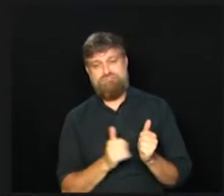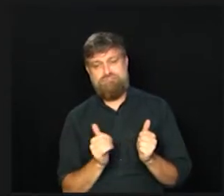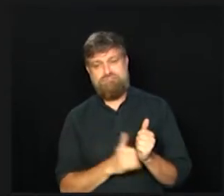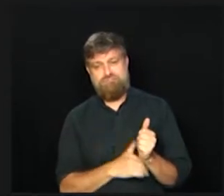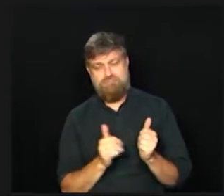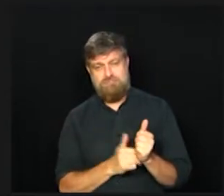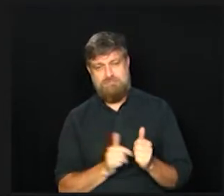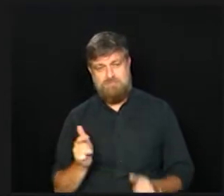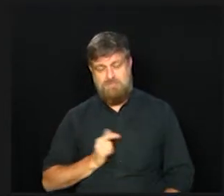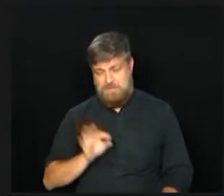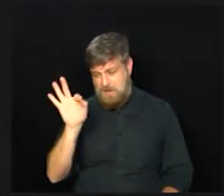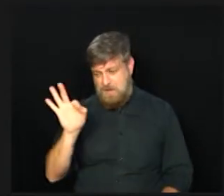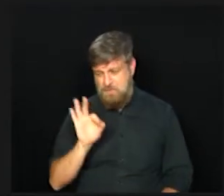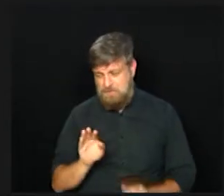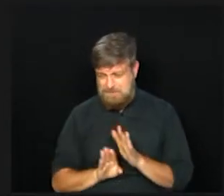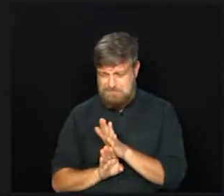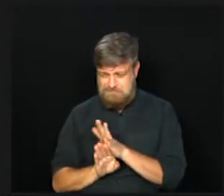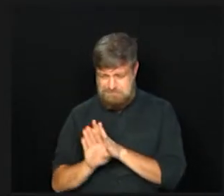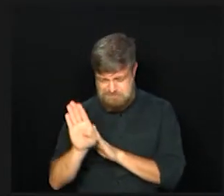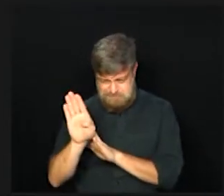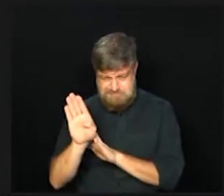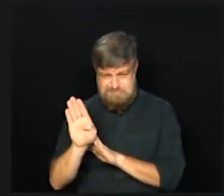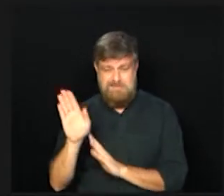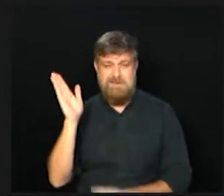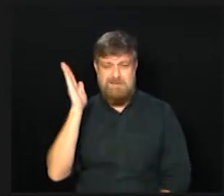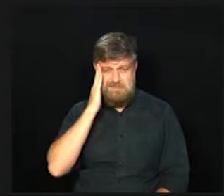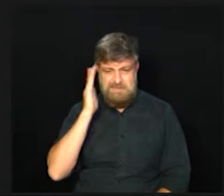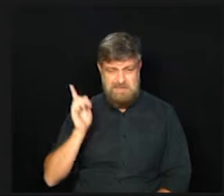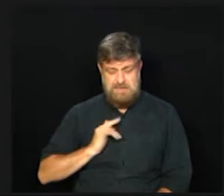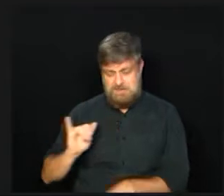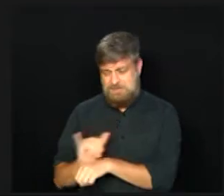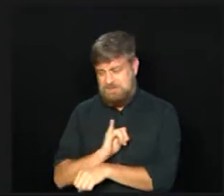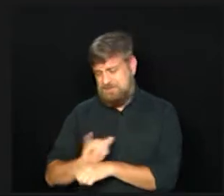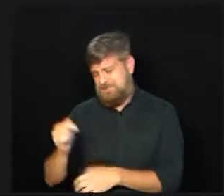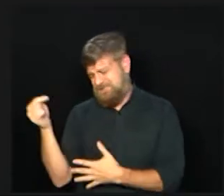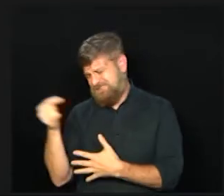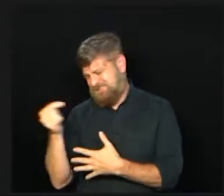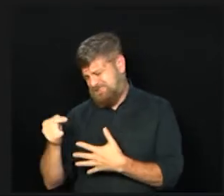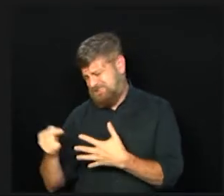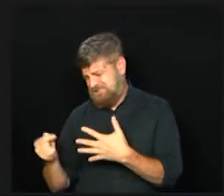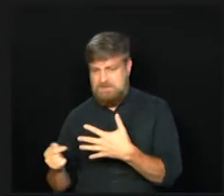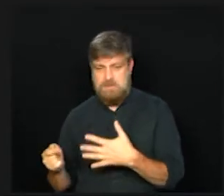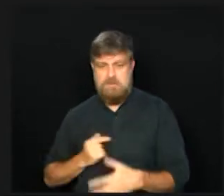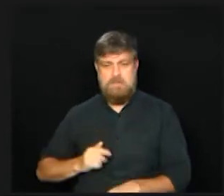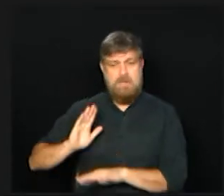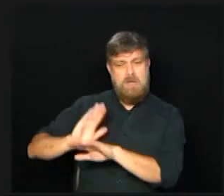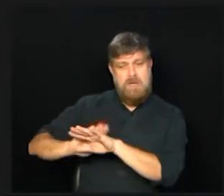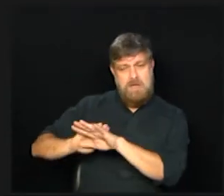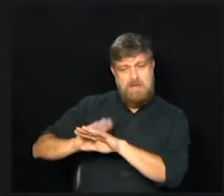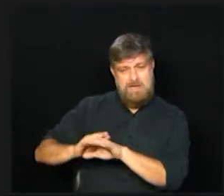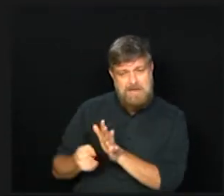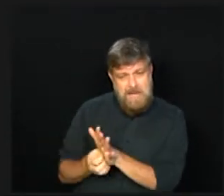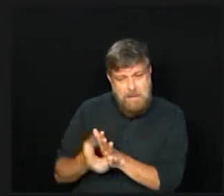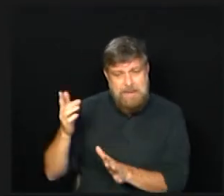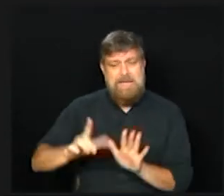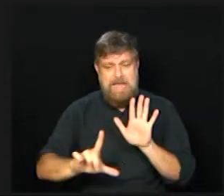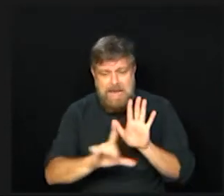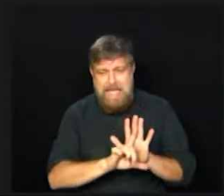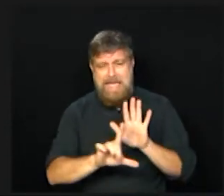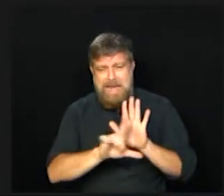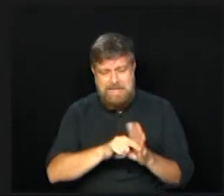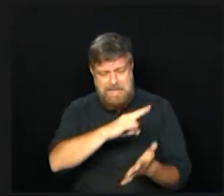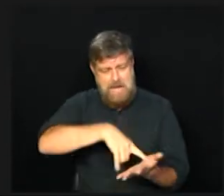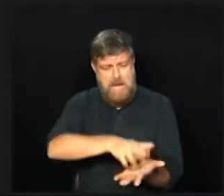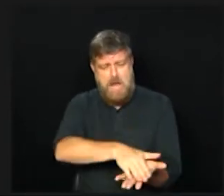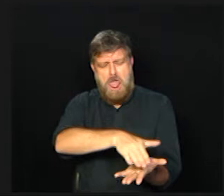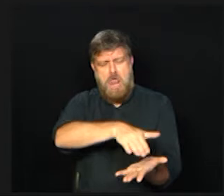proporção gigantesca, embora tenha várias medidas, embora estejam fazendo cada vez mais leis,